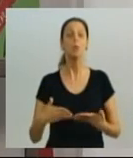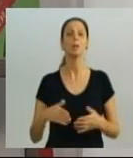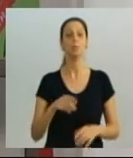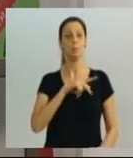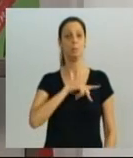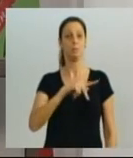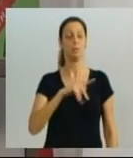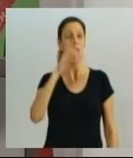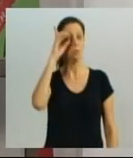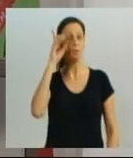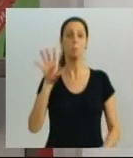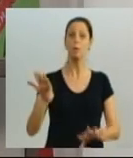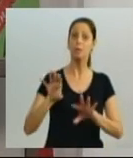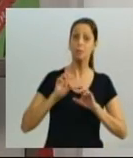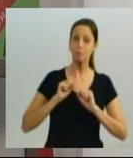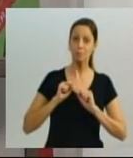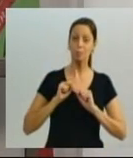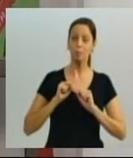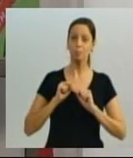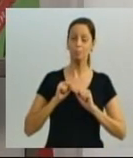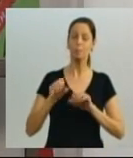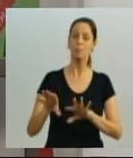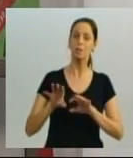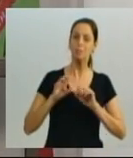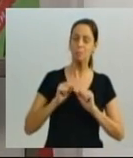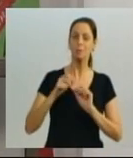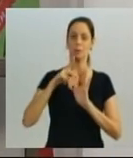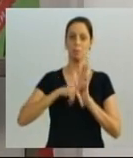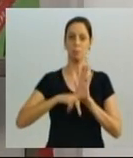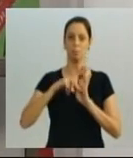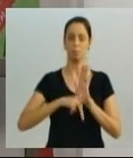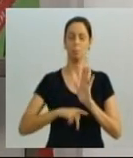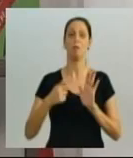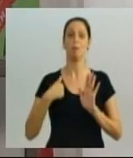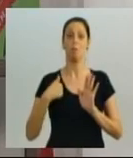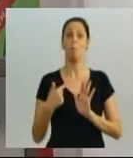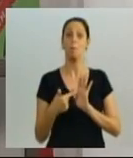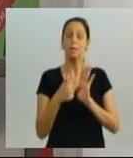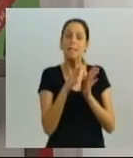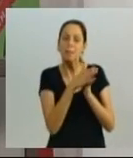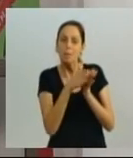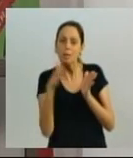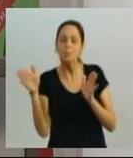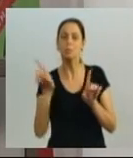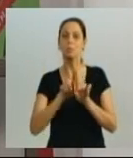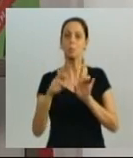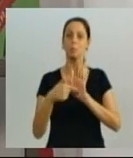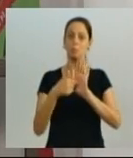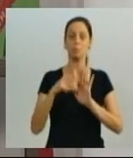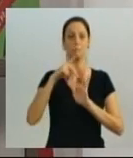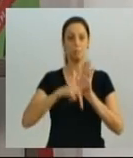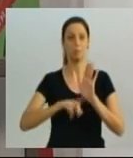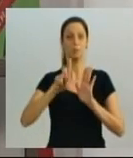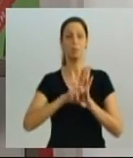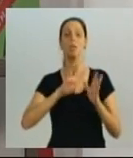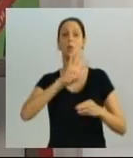Dilma estava recebendo esse projeto, eu apresentei, durante aquele período, eu apresentei o projeto de lei